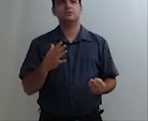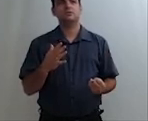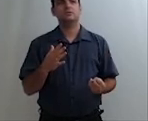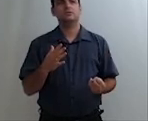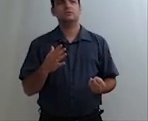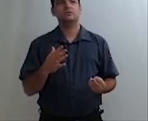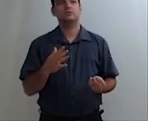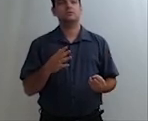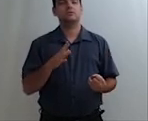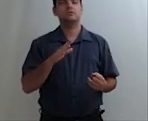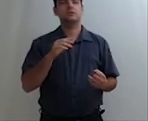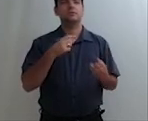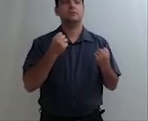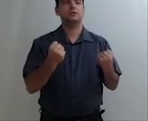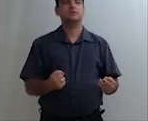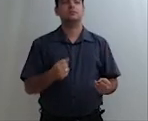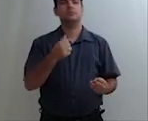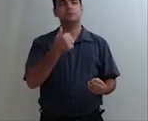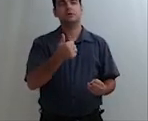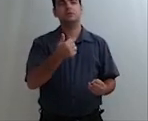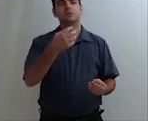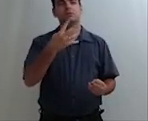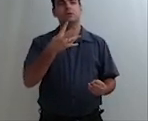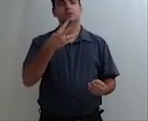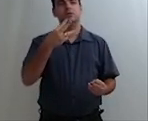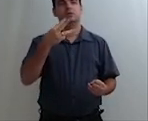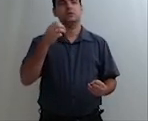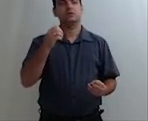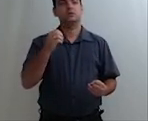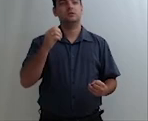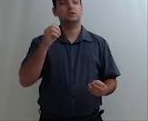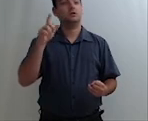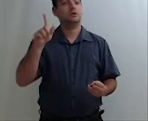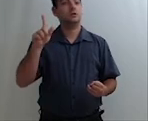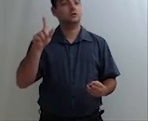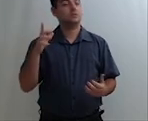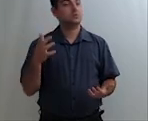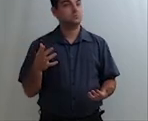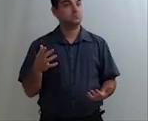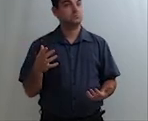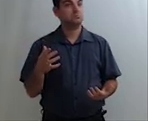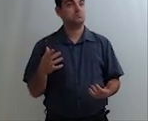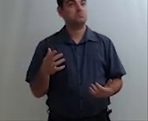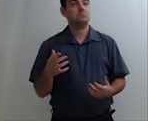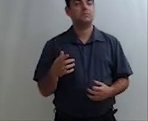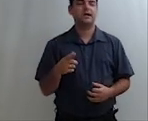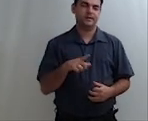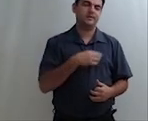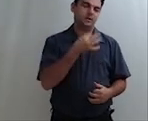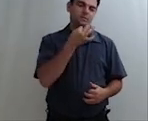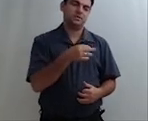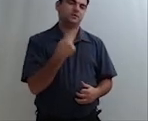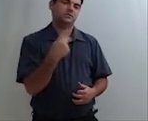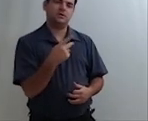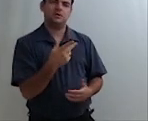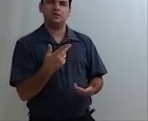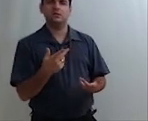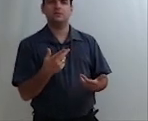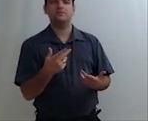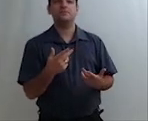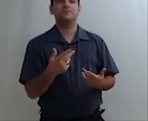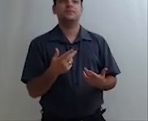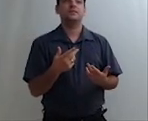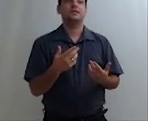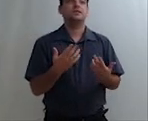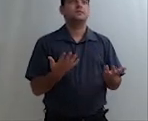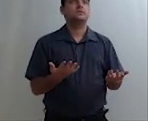130 G Ela traz aqui eh dois outros argumentos que a falta da de